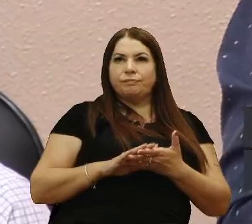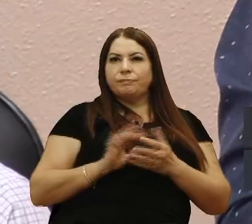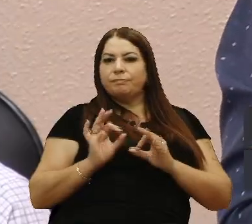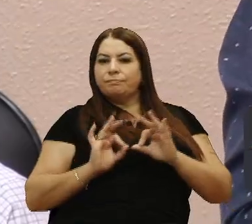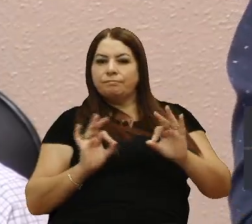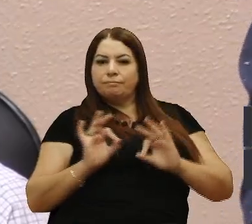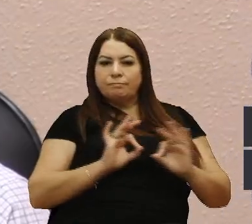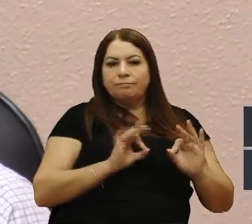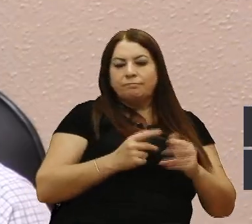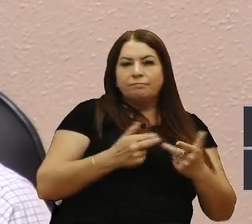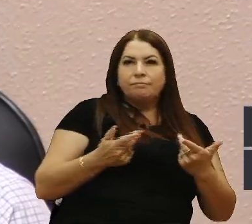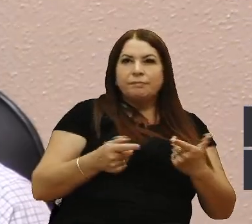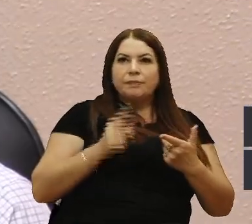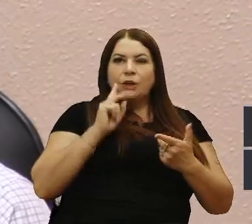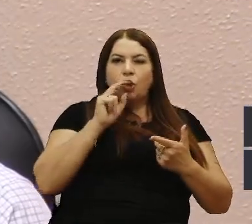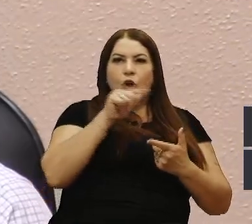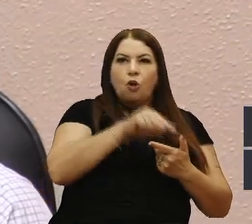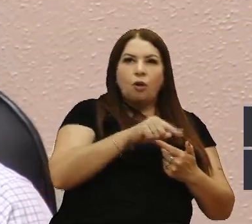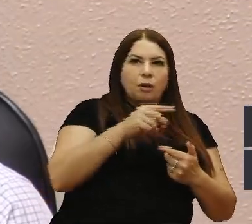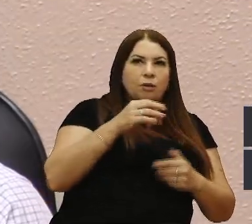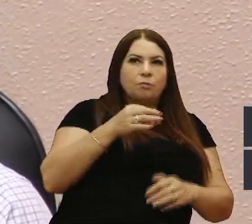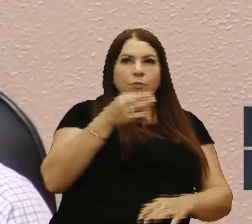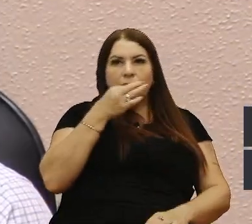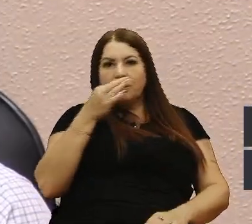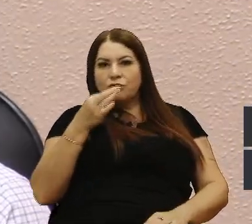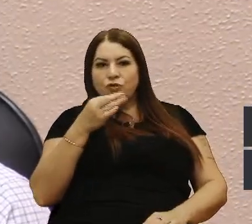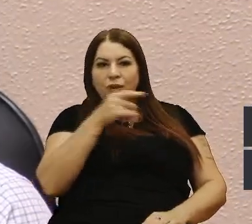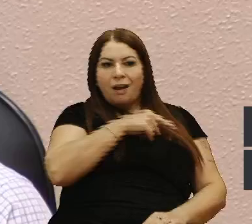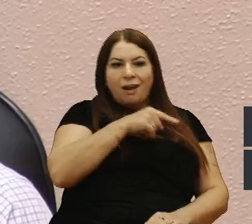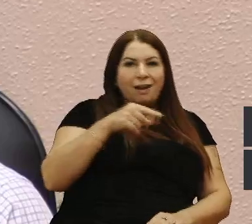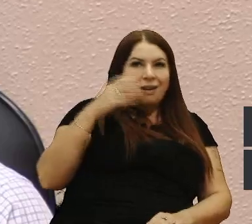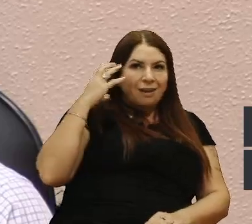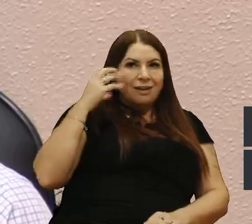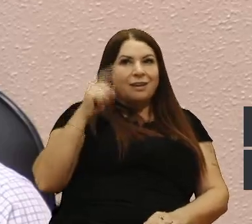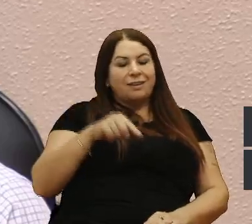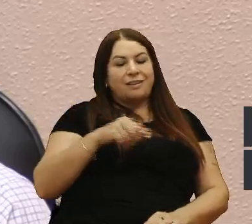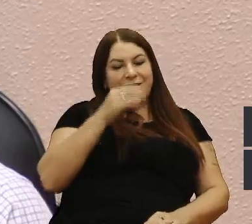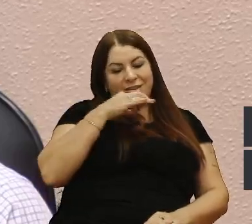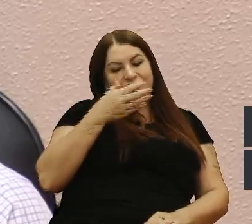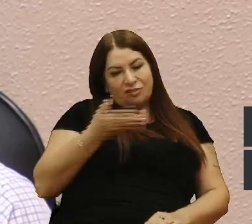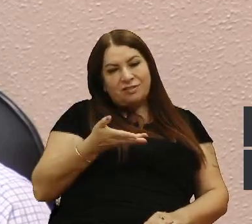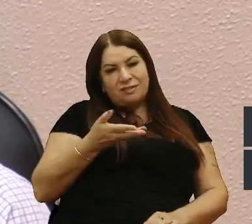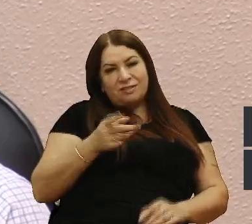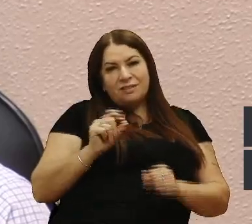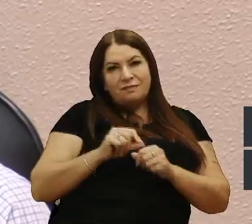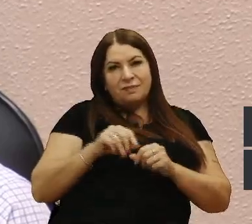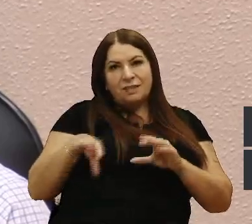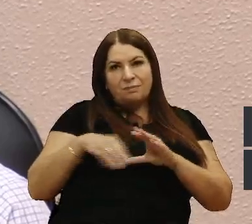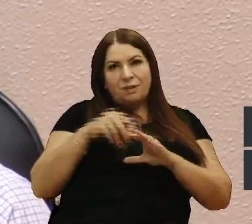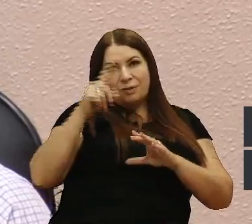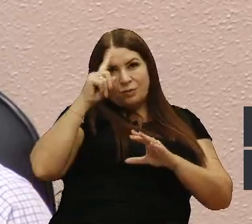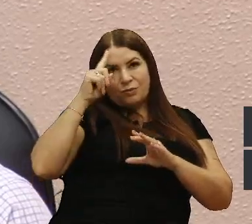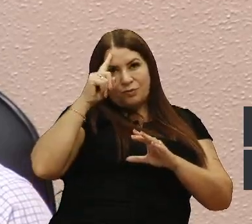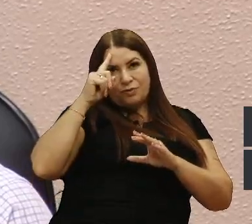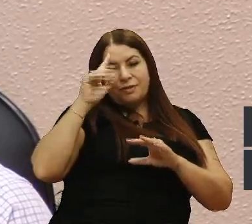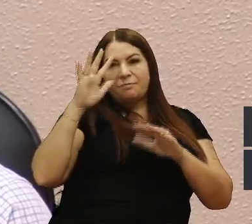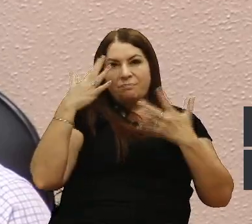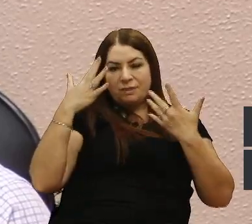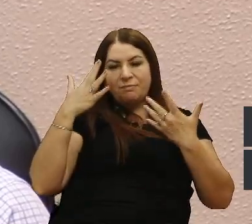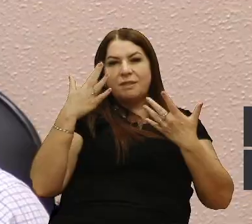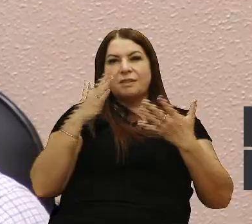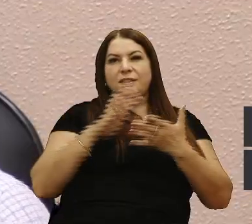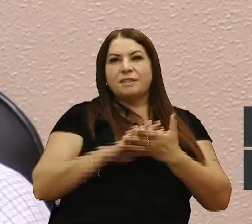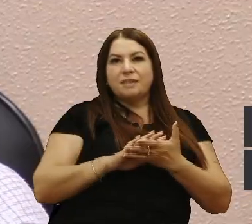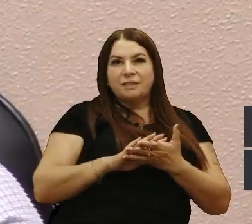dial, né? Hora numa rádio, hora noutra rádio, e é assim, a Caxias, ela faz parte do nosso dia a dia. Parabéns,